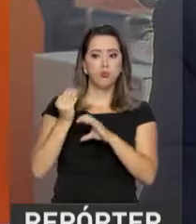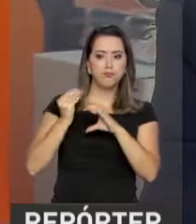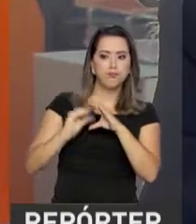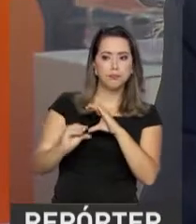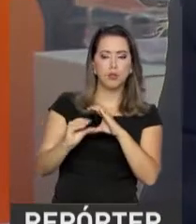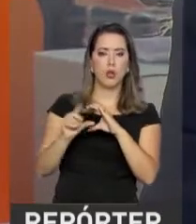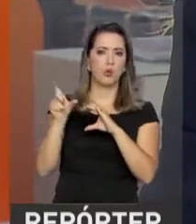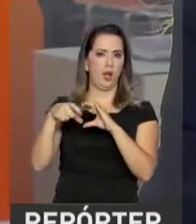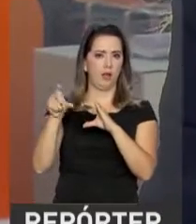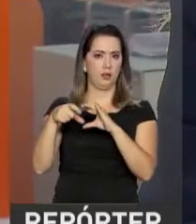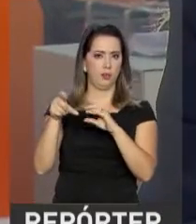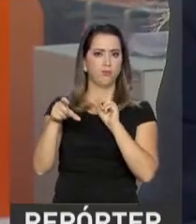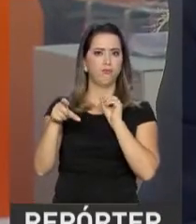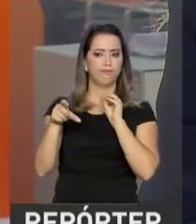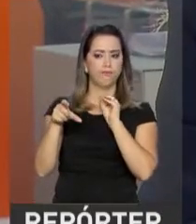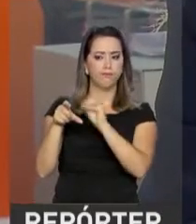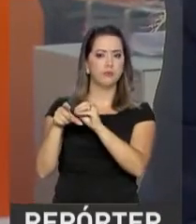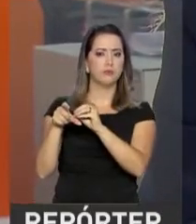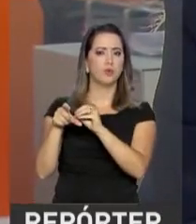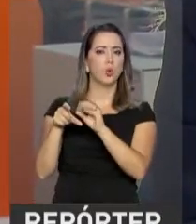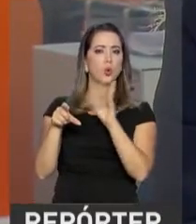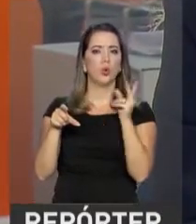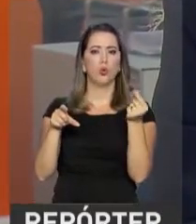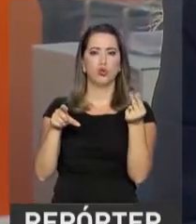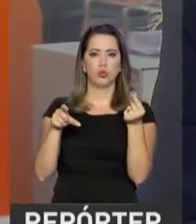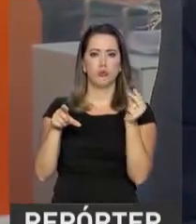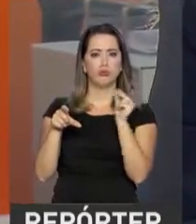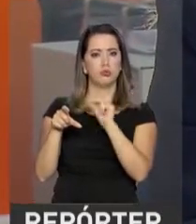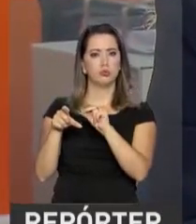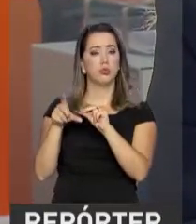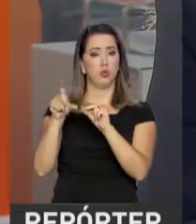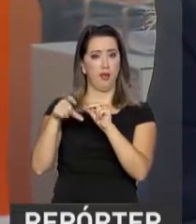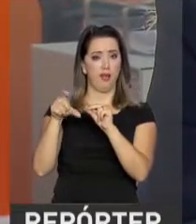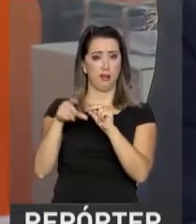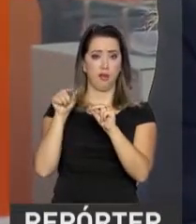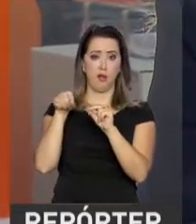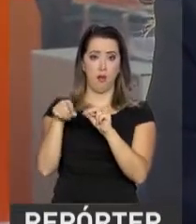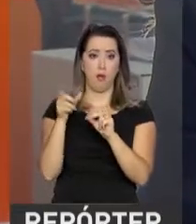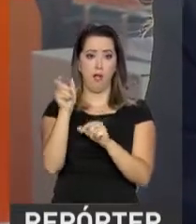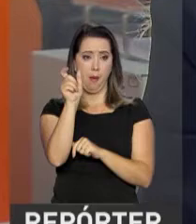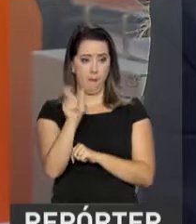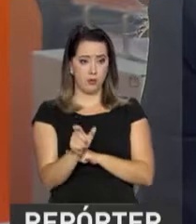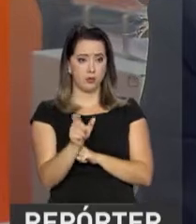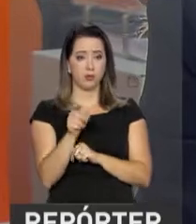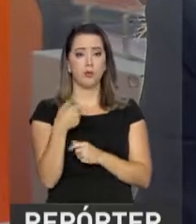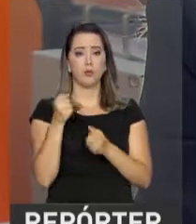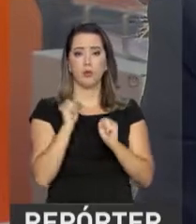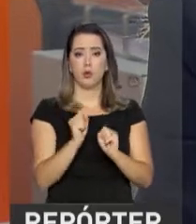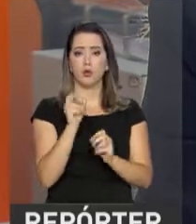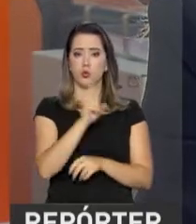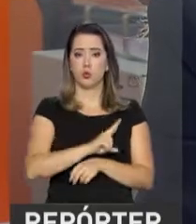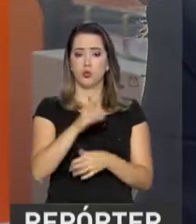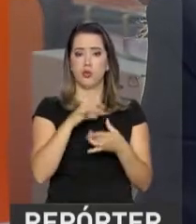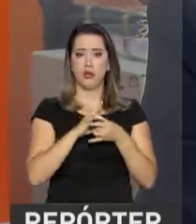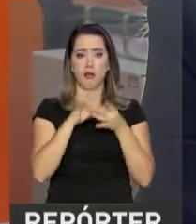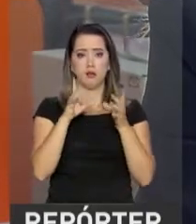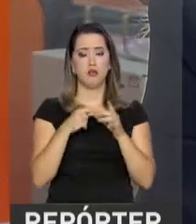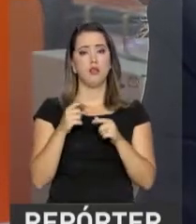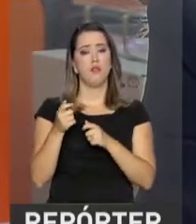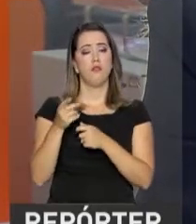pode gastar né e também é pro controle dele tanto dele quanto da imprensa também